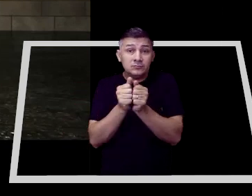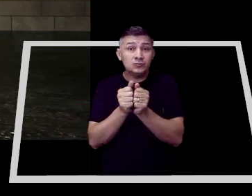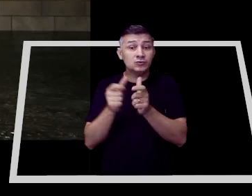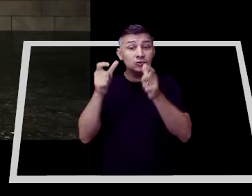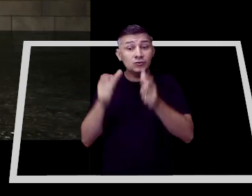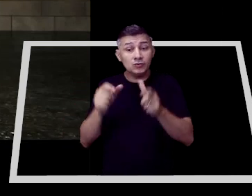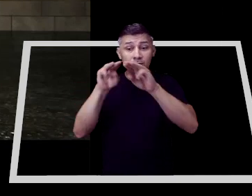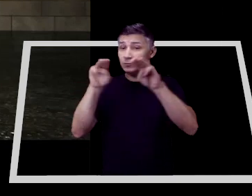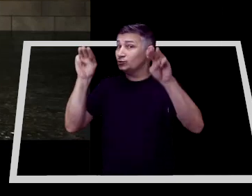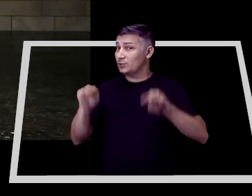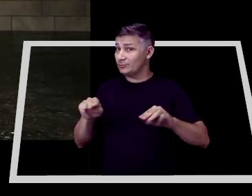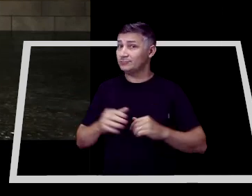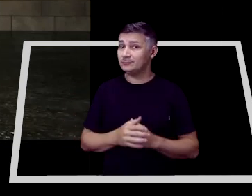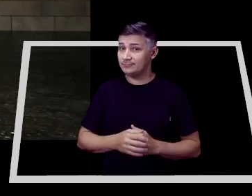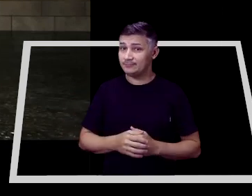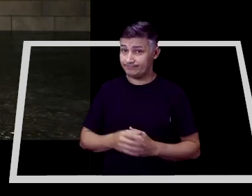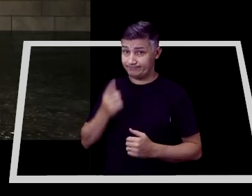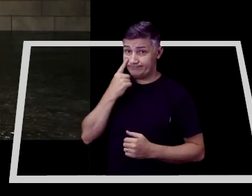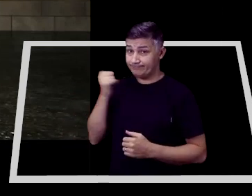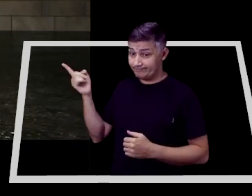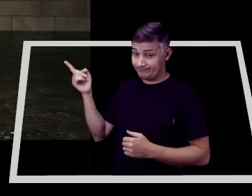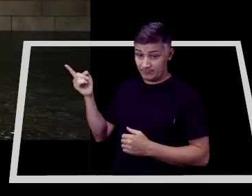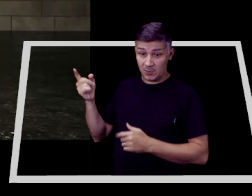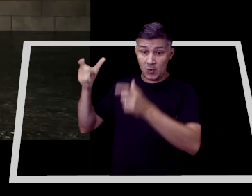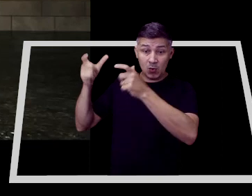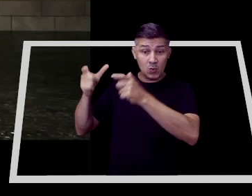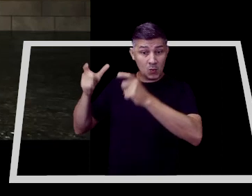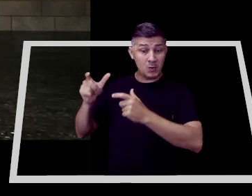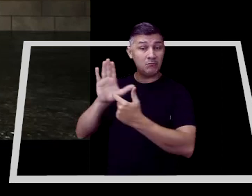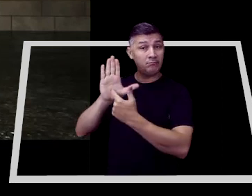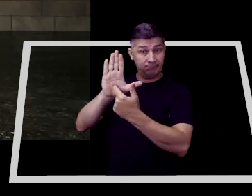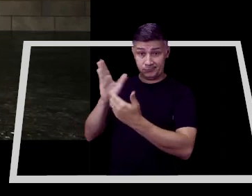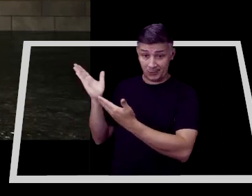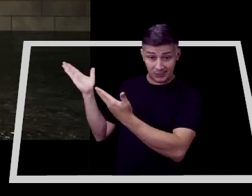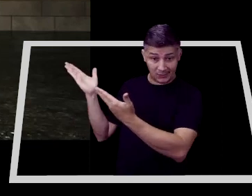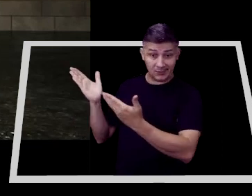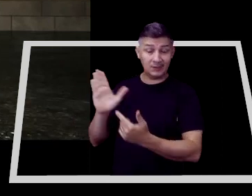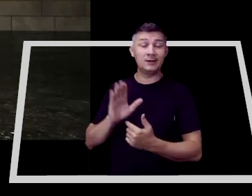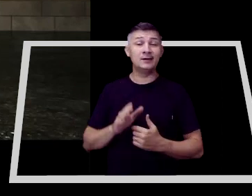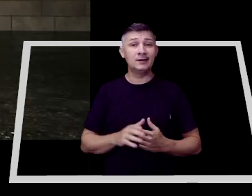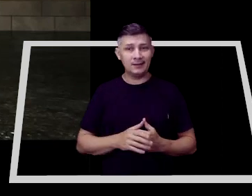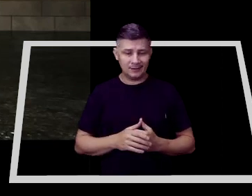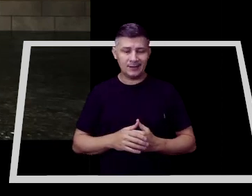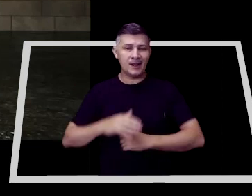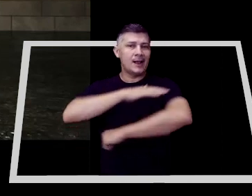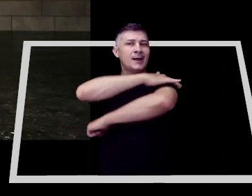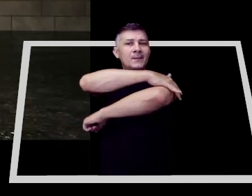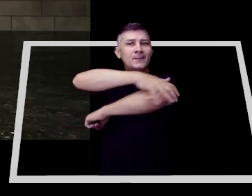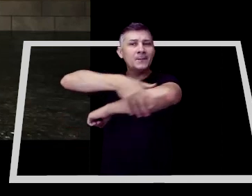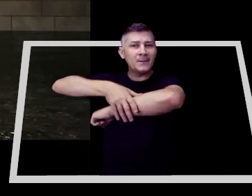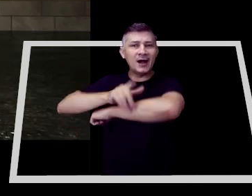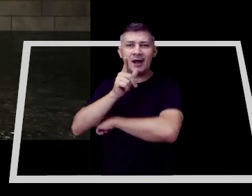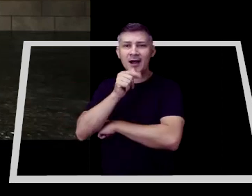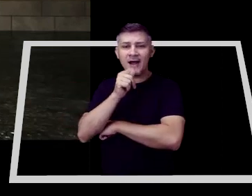elemento também do museu. Então, esse espaço que a gente denominou na nossa apresentação de Praça